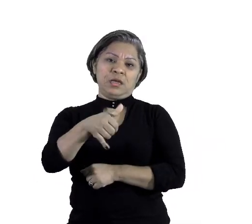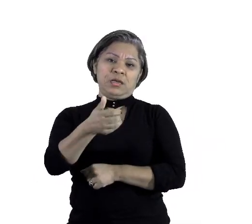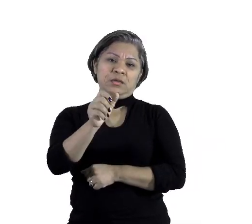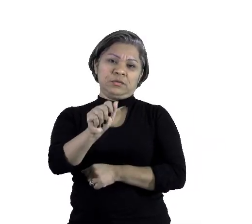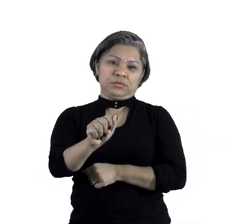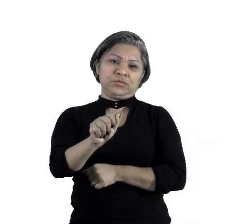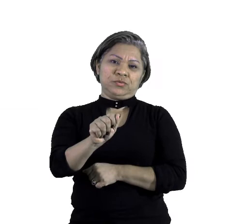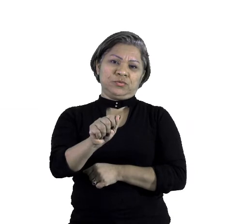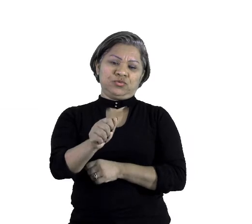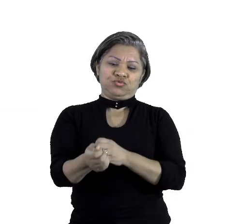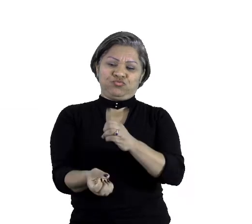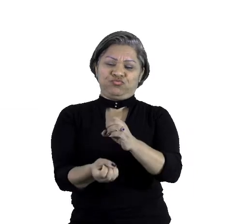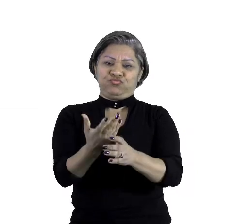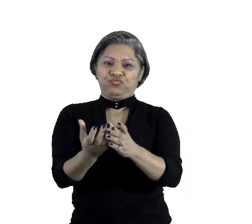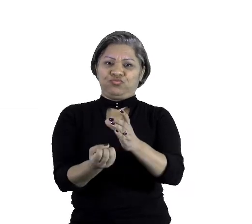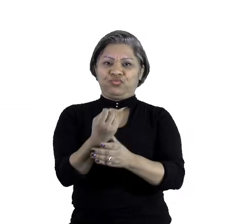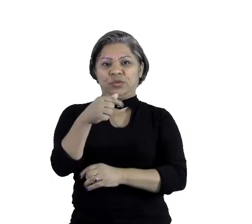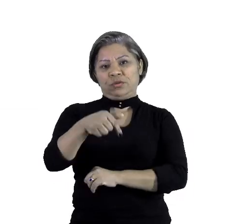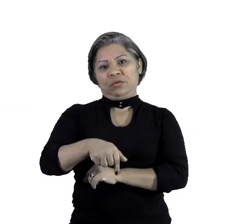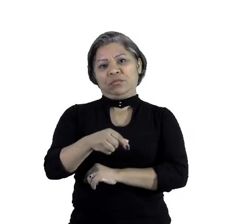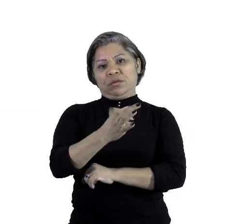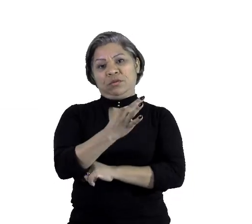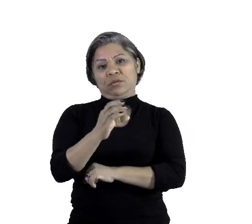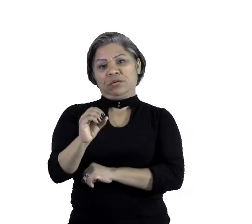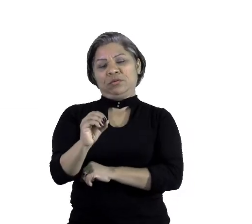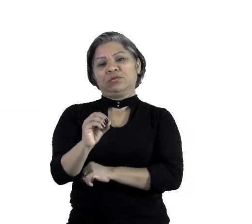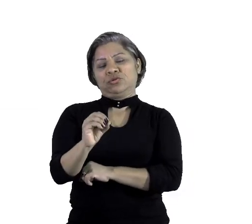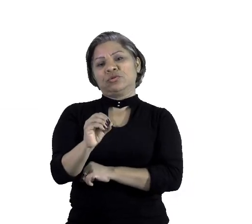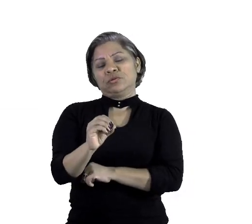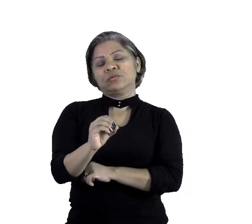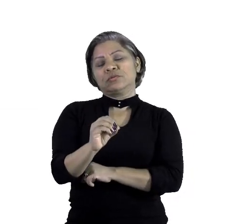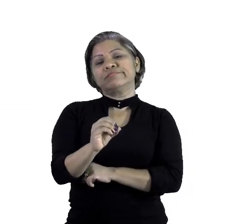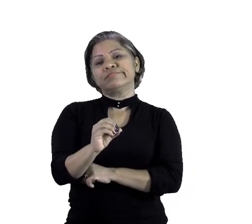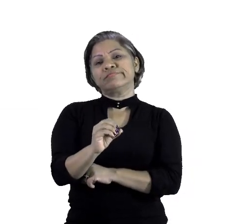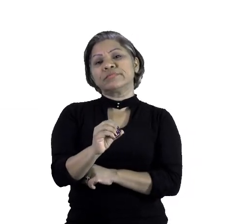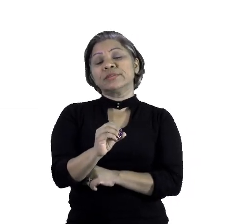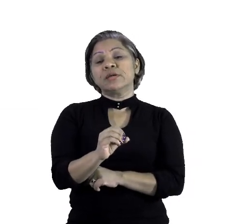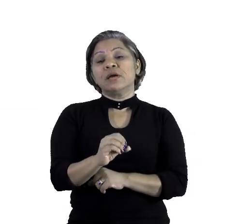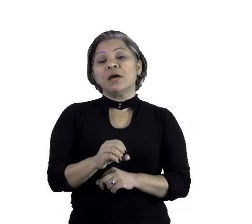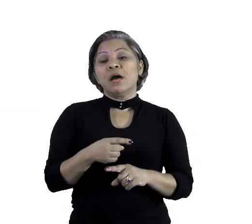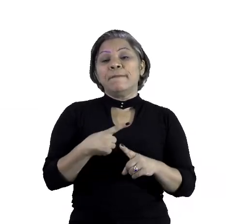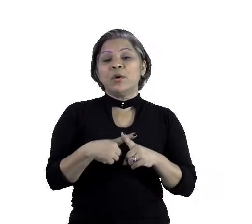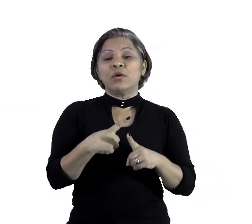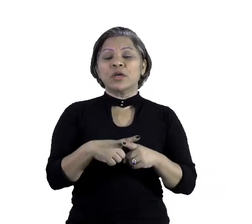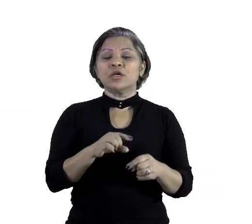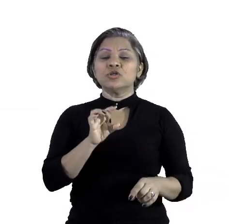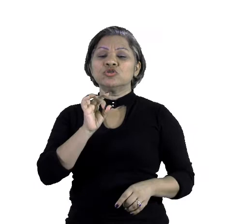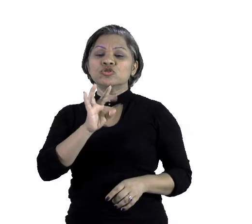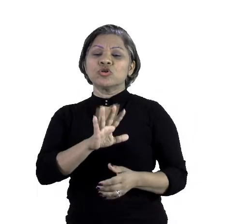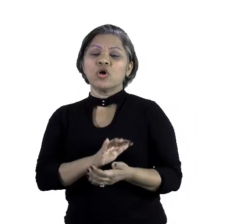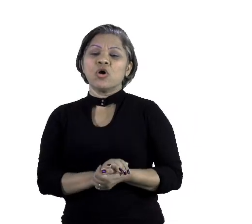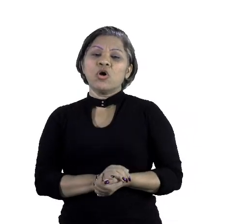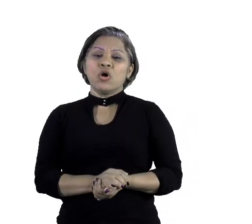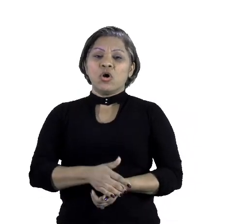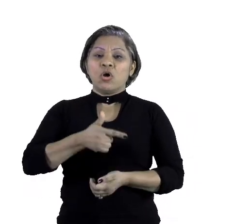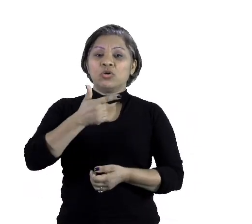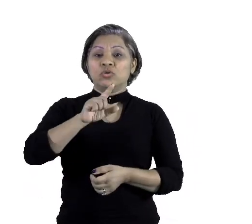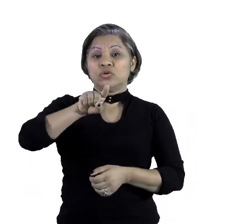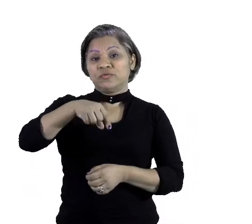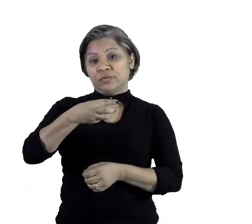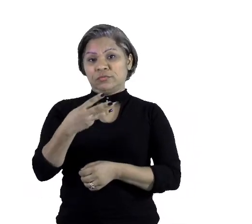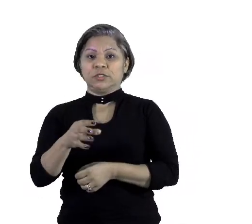no Tocantins é a soja. Em nível de Brasil representa apenas 2,3%. Pouquinho em nível de Brasil,